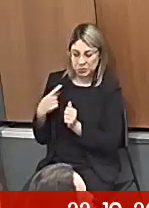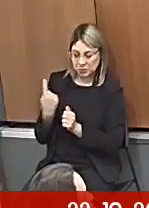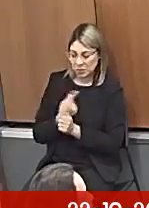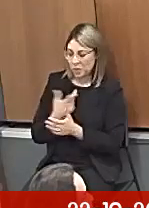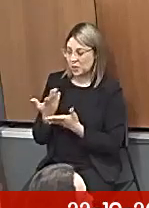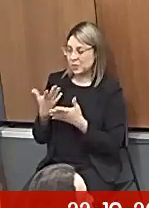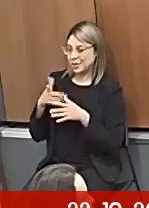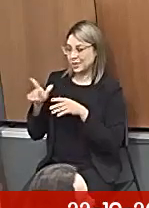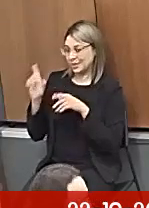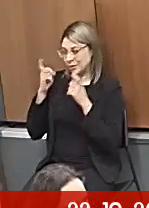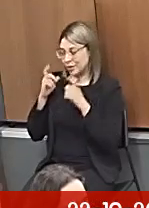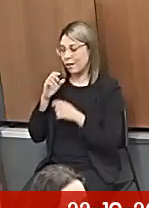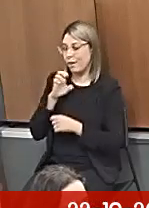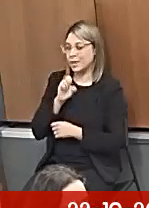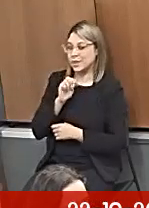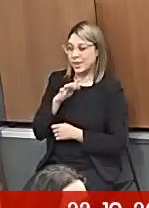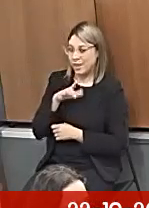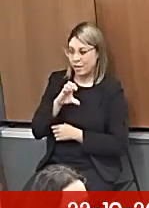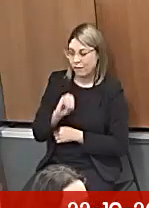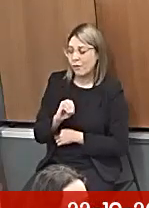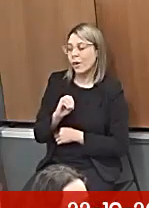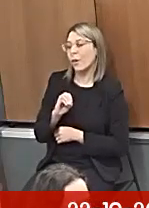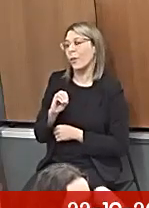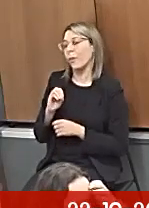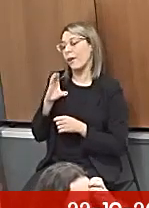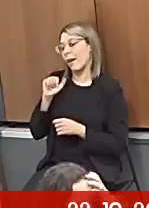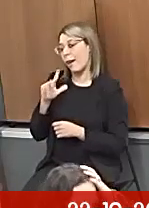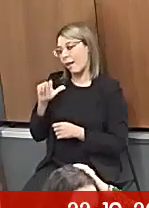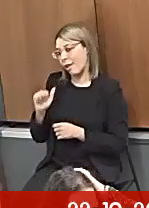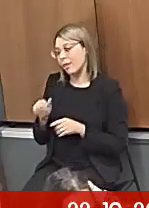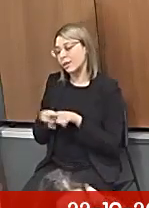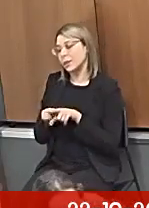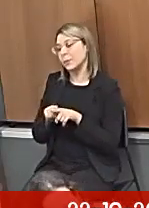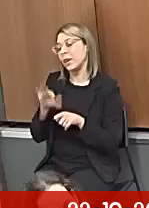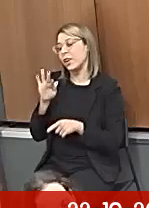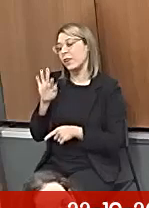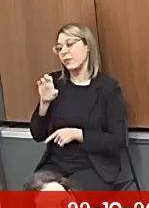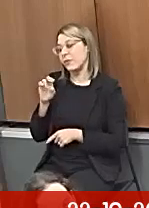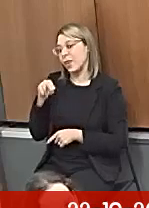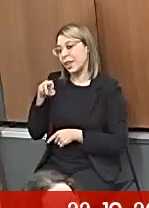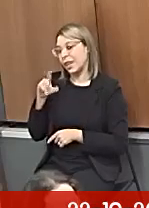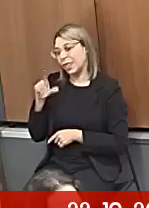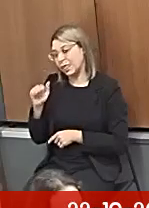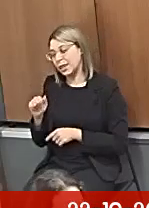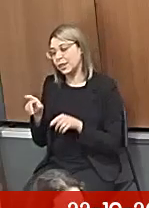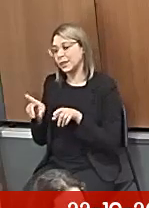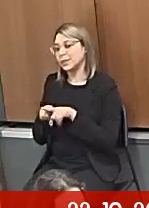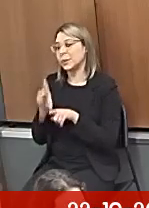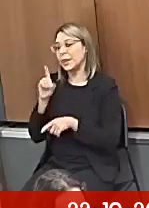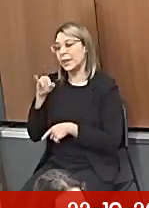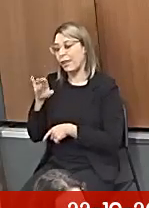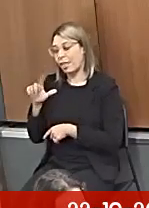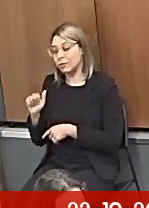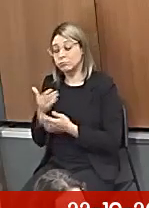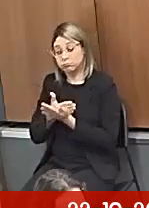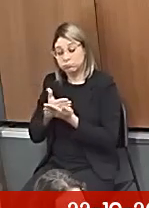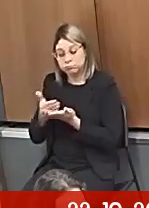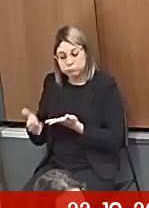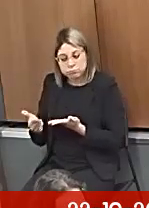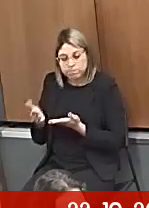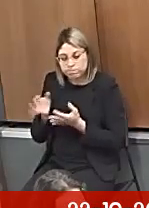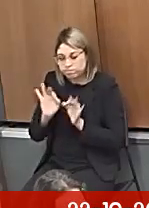doutor Estevão, a doutora Carla, a doutora Fernanda, a doutora Daniela, a gente dá corpo à criação desse